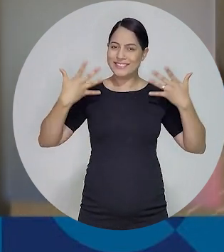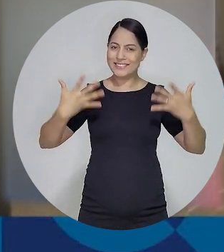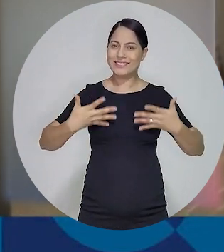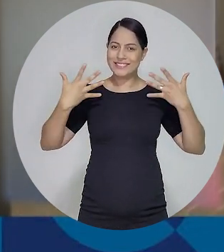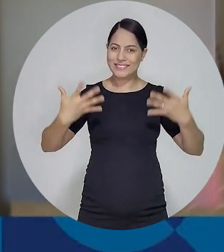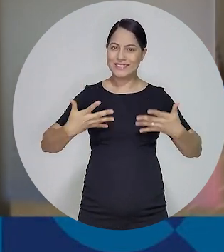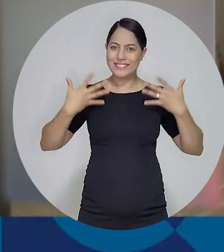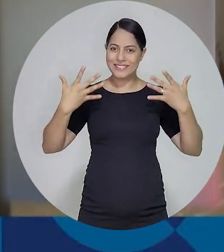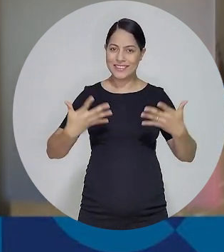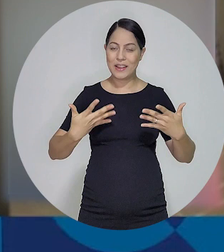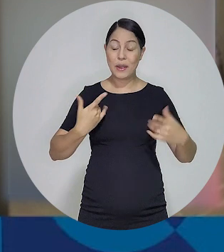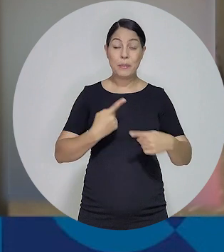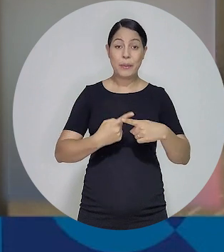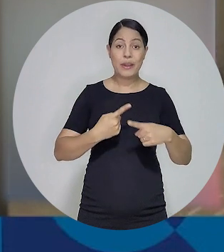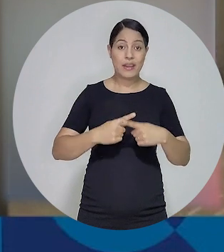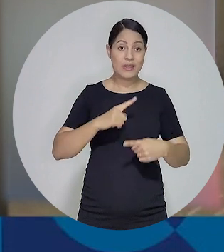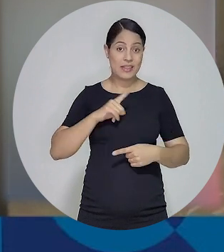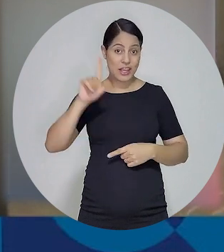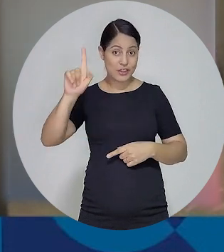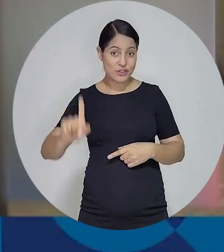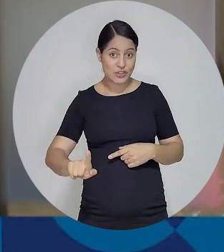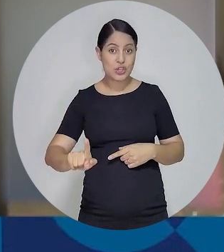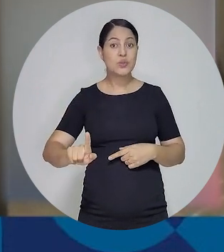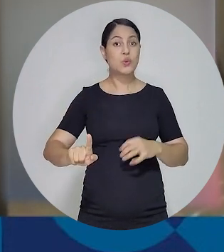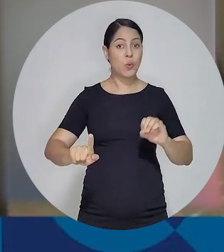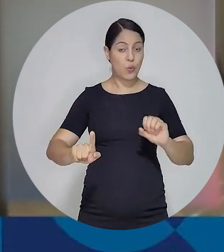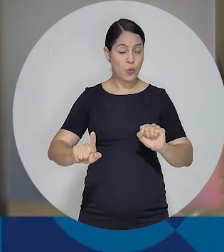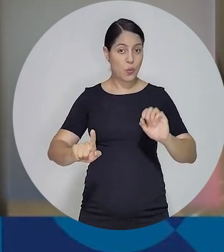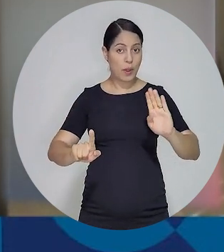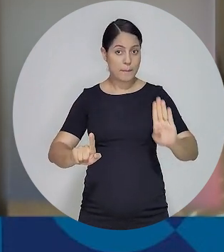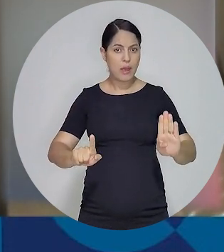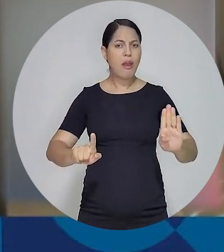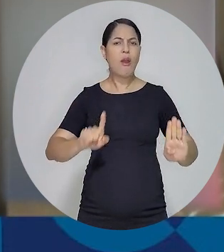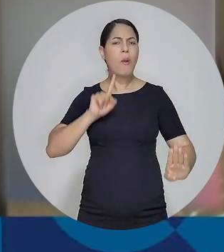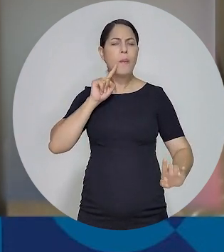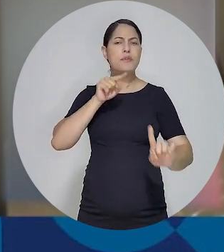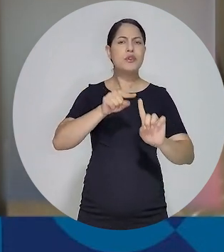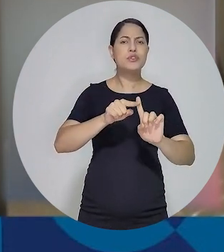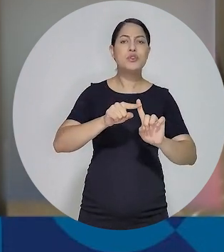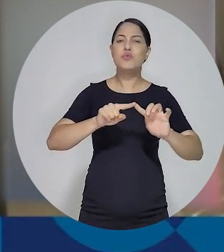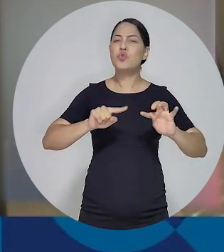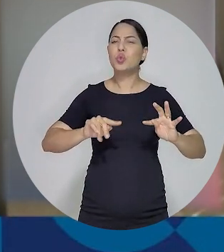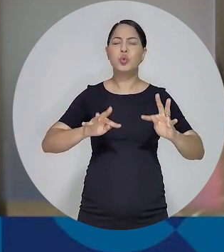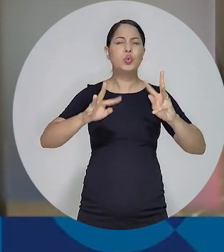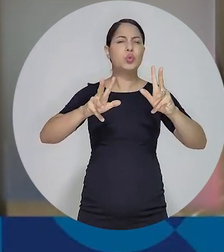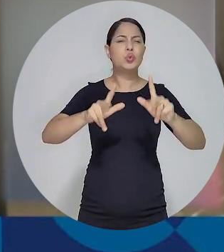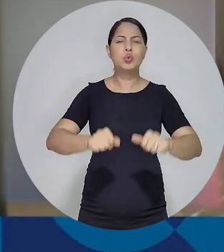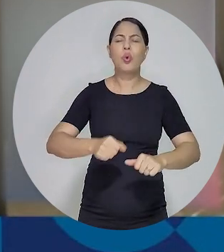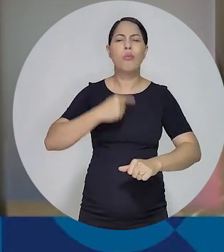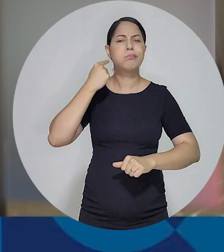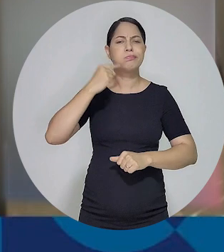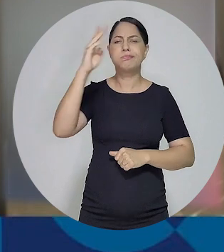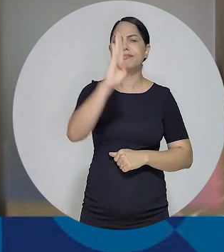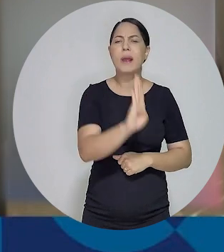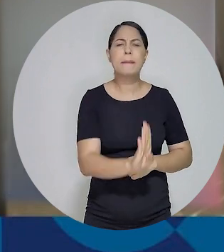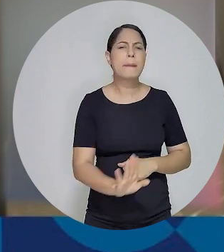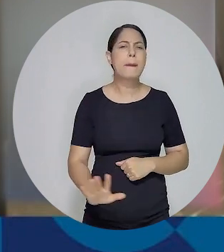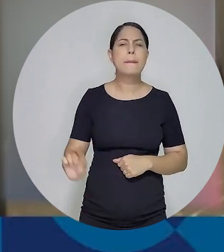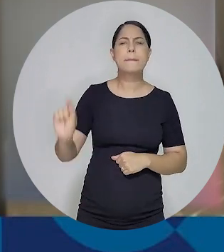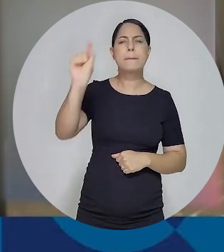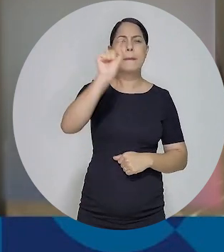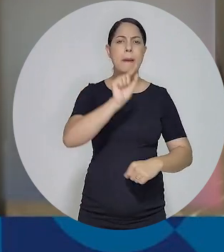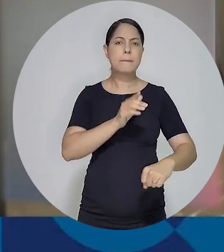e traz como incentivo a cada gestor ou gestora de ordem, que é exatamente alcançar